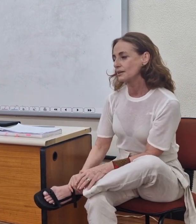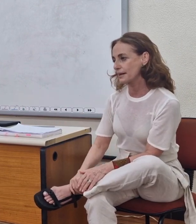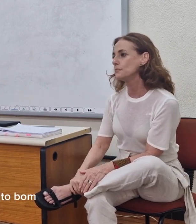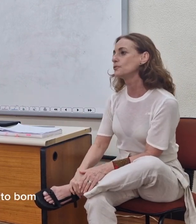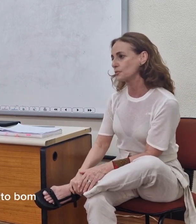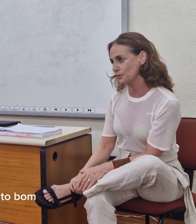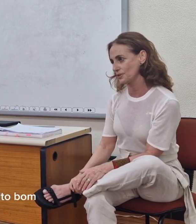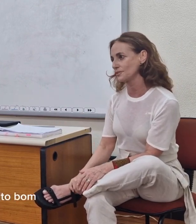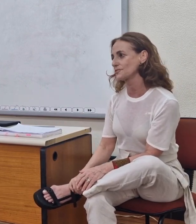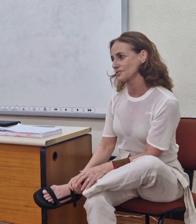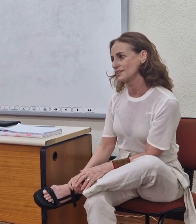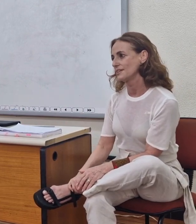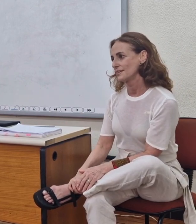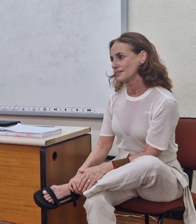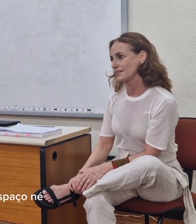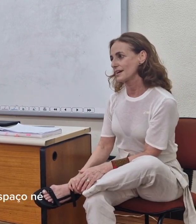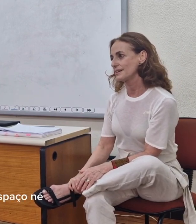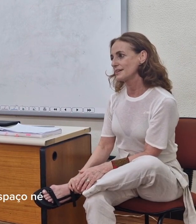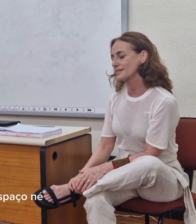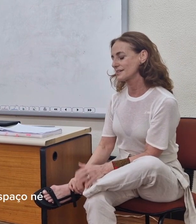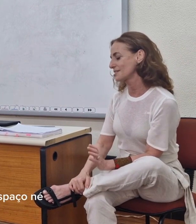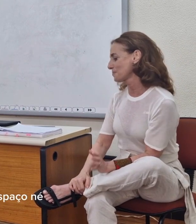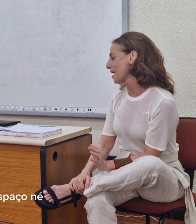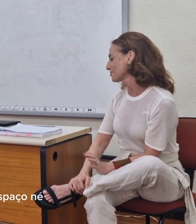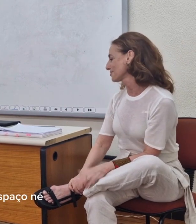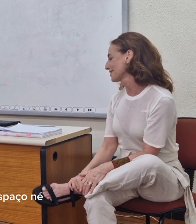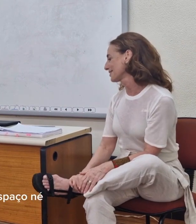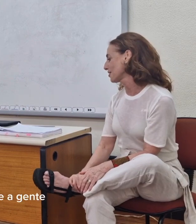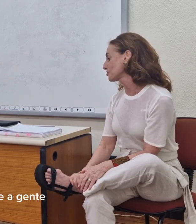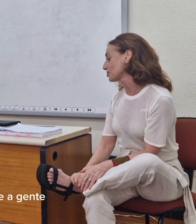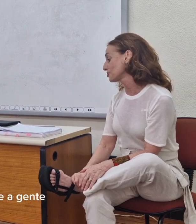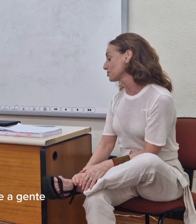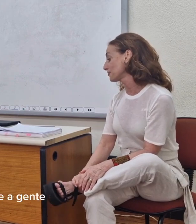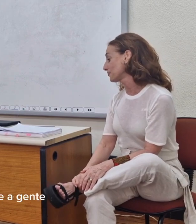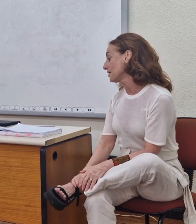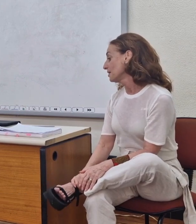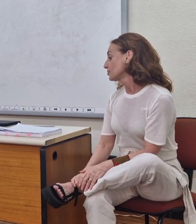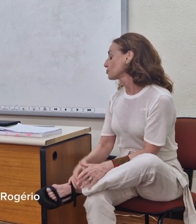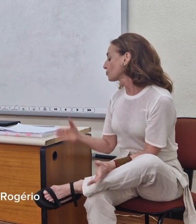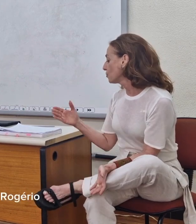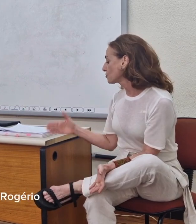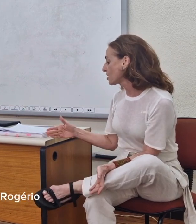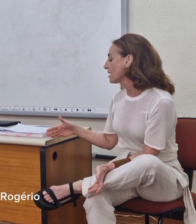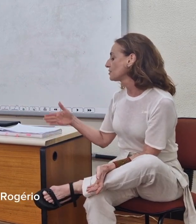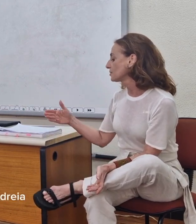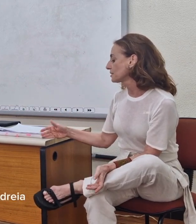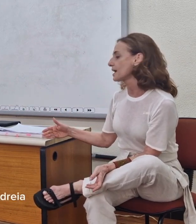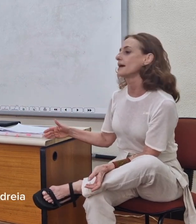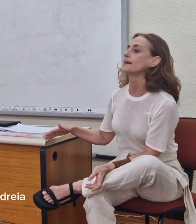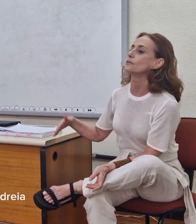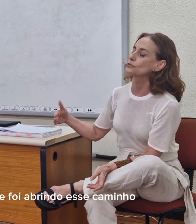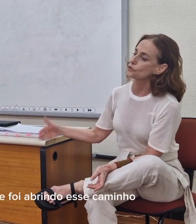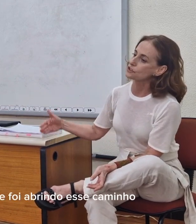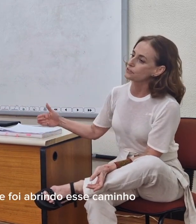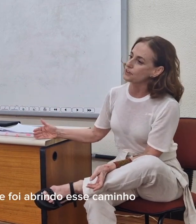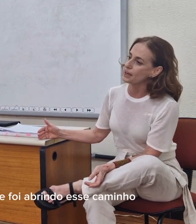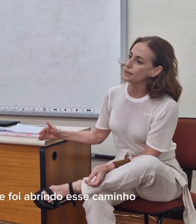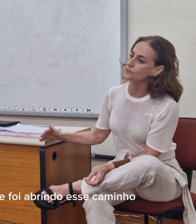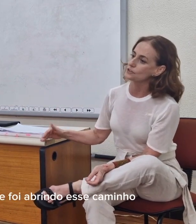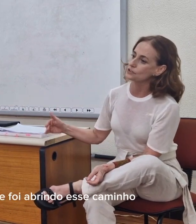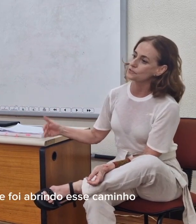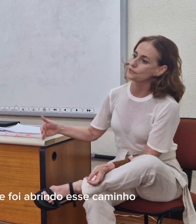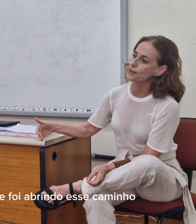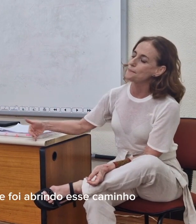né? Que é muito bom. E aí, esse espaço, né? Eu acho que a gente, junto com o Rogério, com a Andréia, com todos